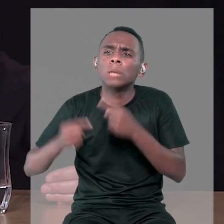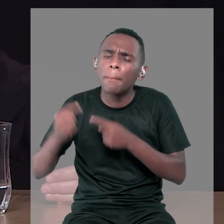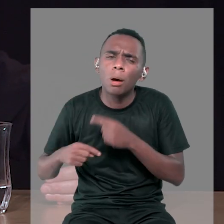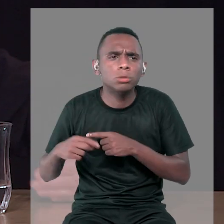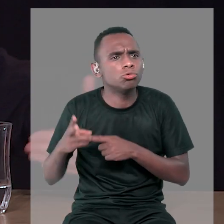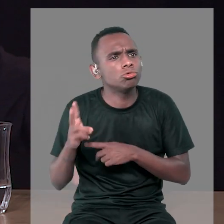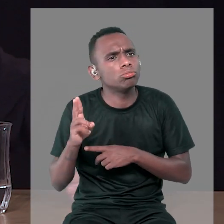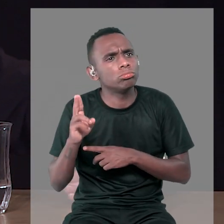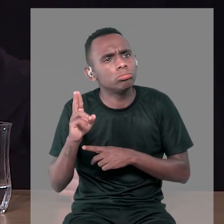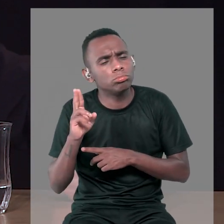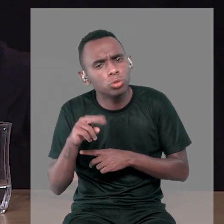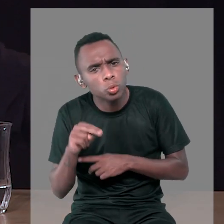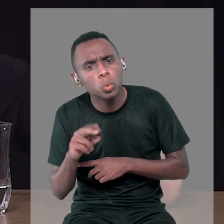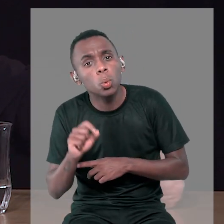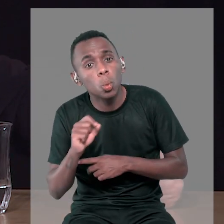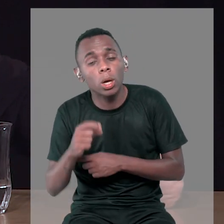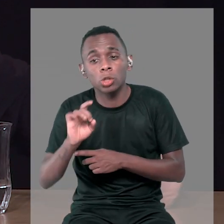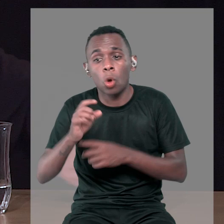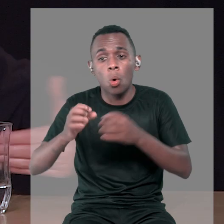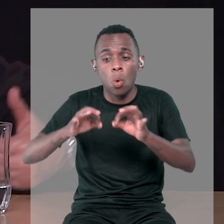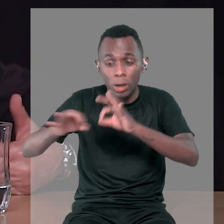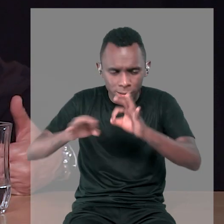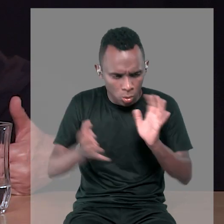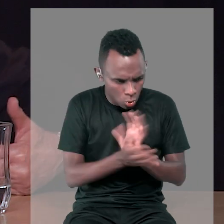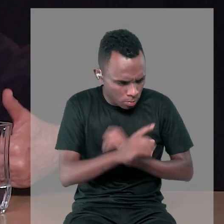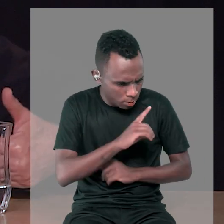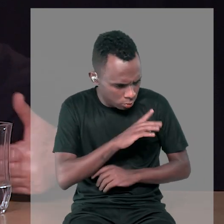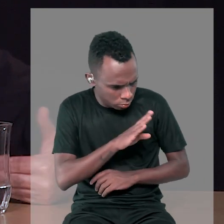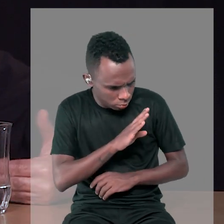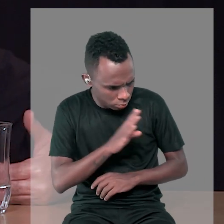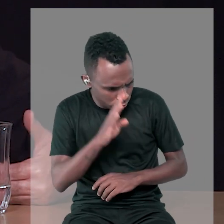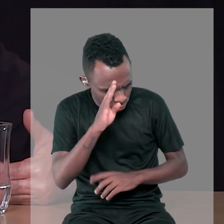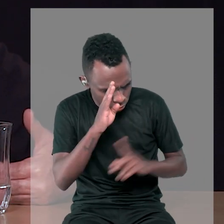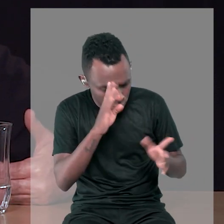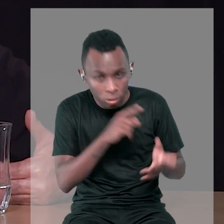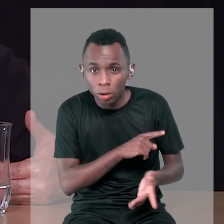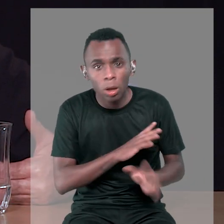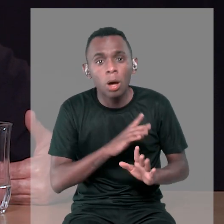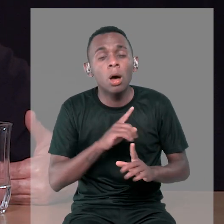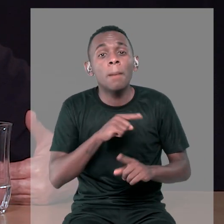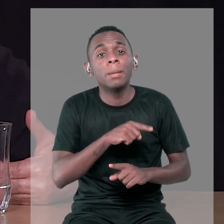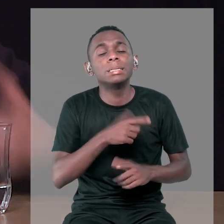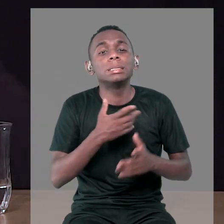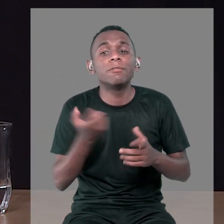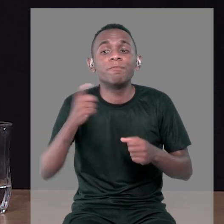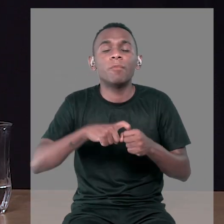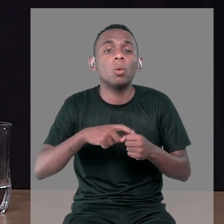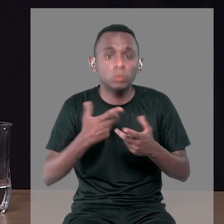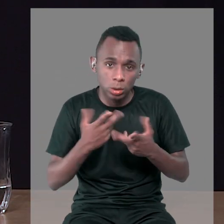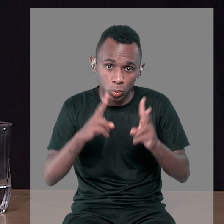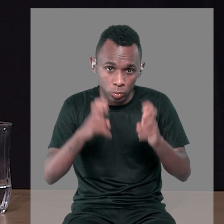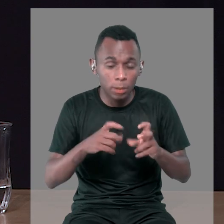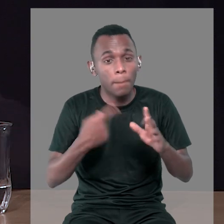né, os humanistas a organizar uma milícia. Maquiavel, ele retoma o tema da cidadania militar,